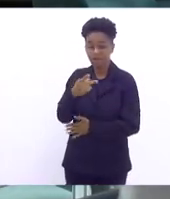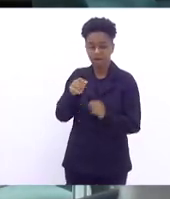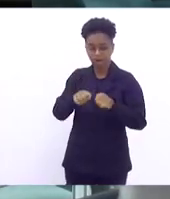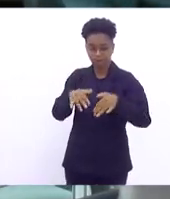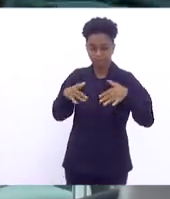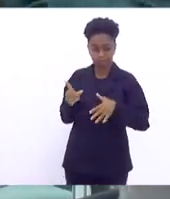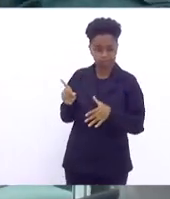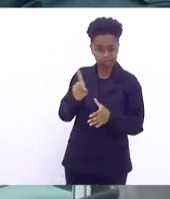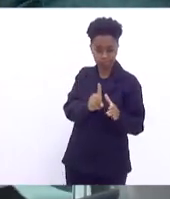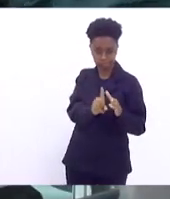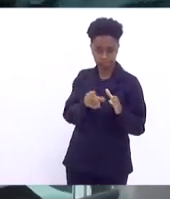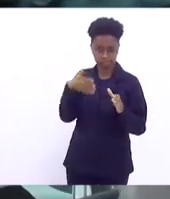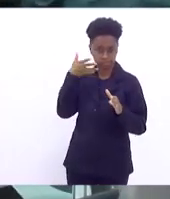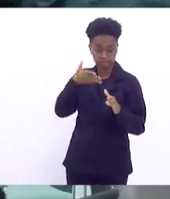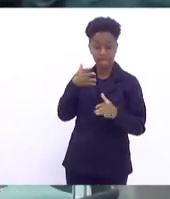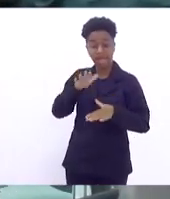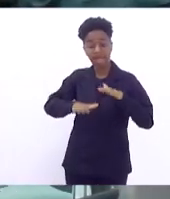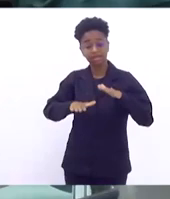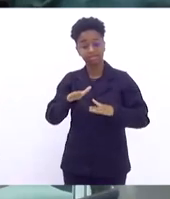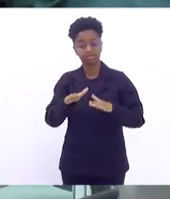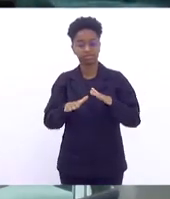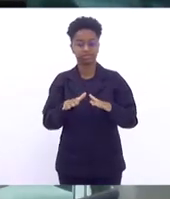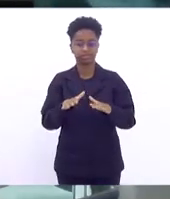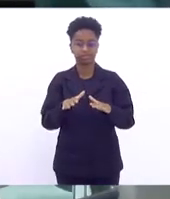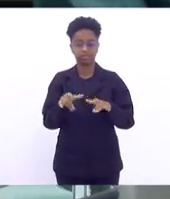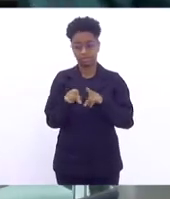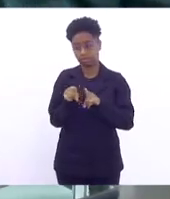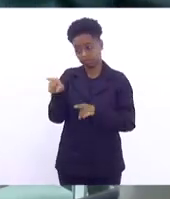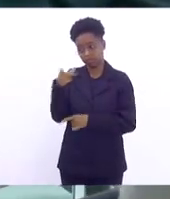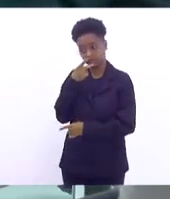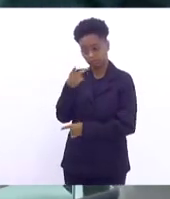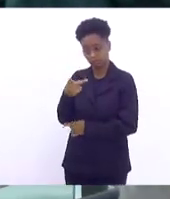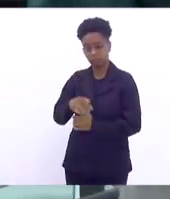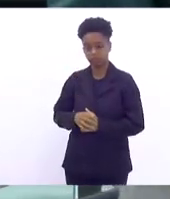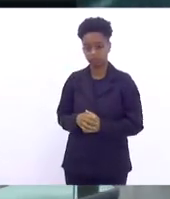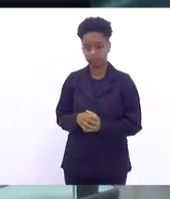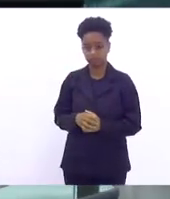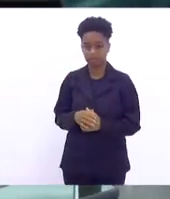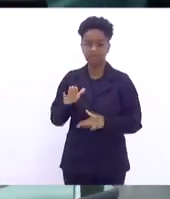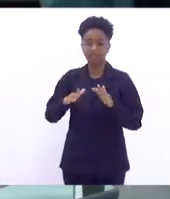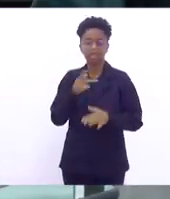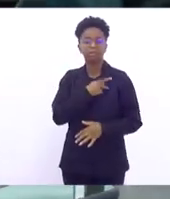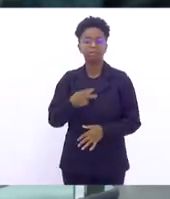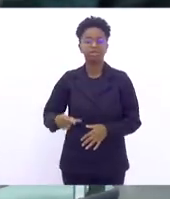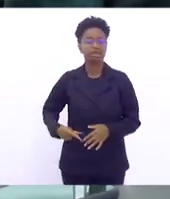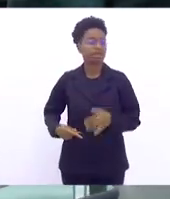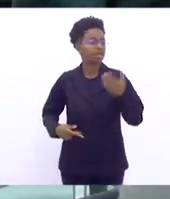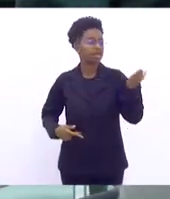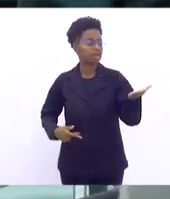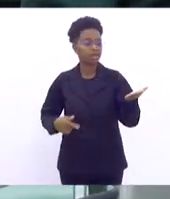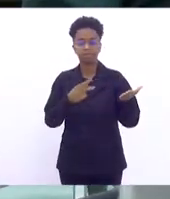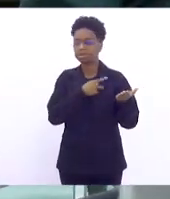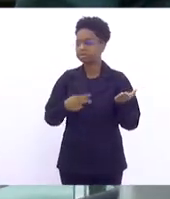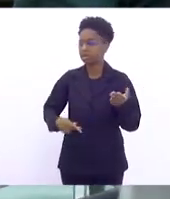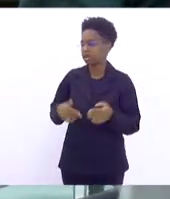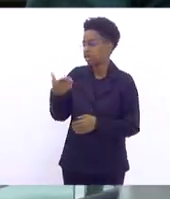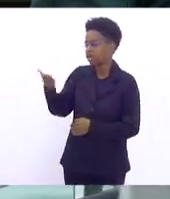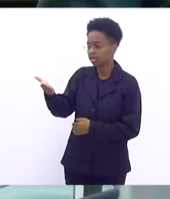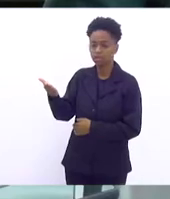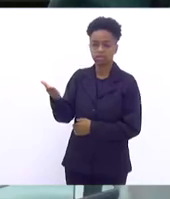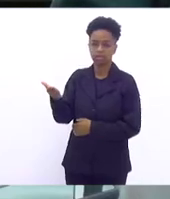Plenário muitas vezes até o senhor falou isso presidente pisciano o presidente